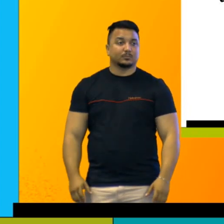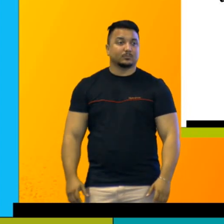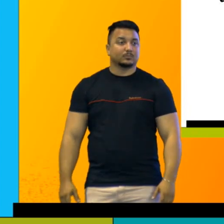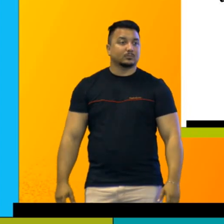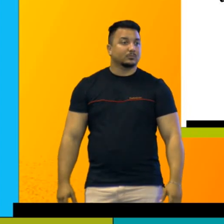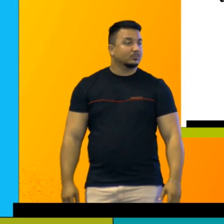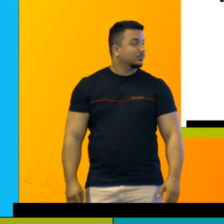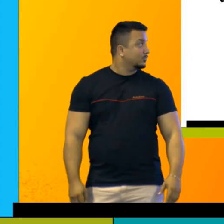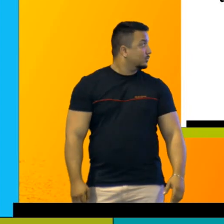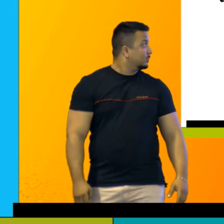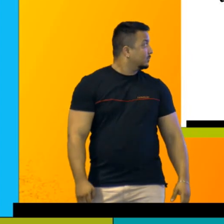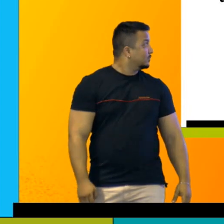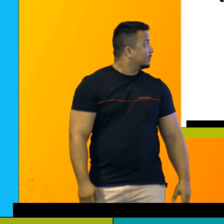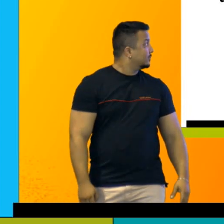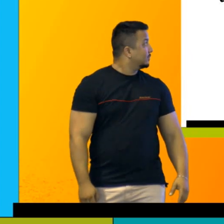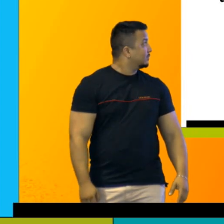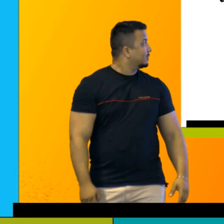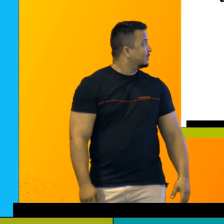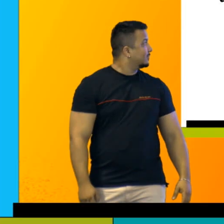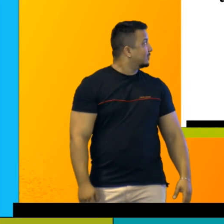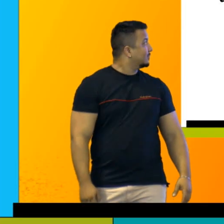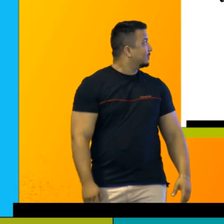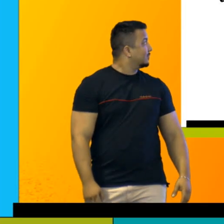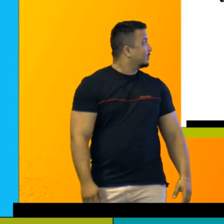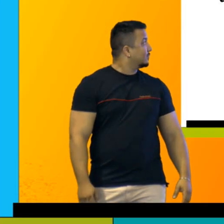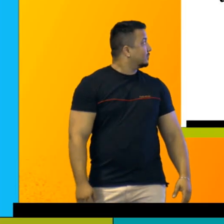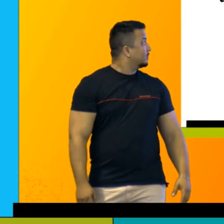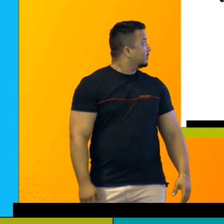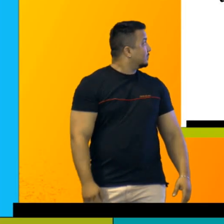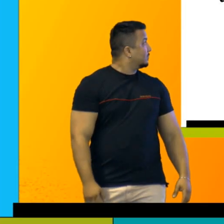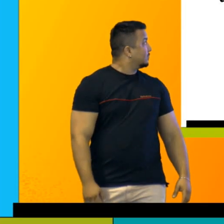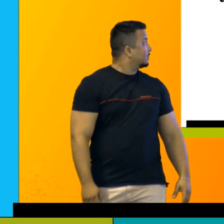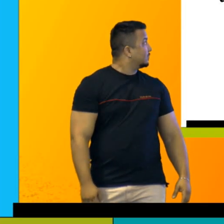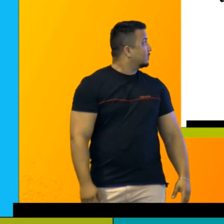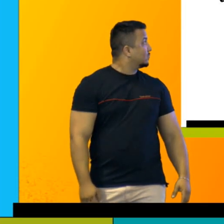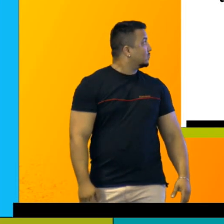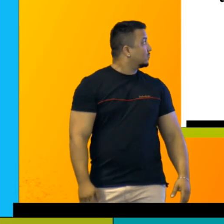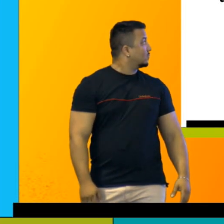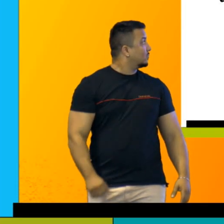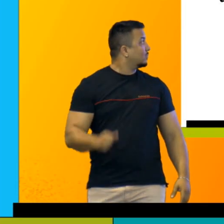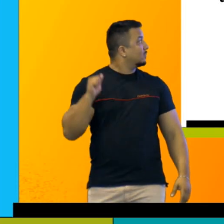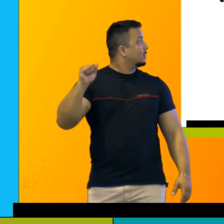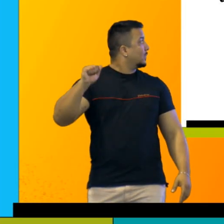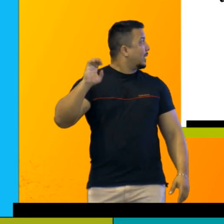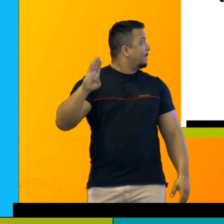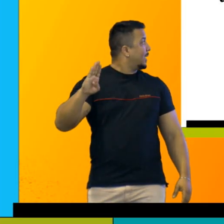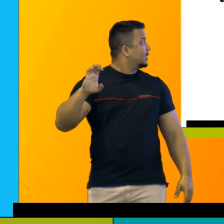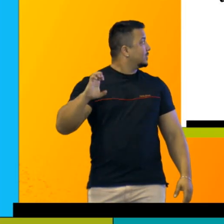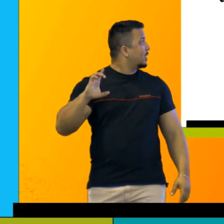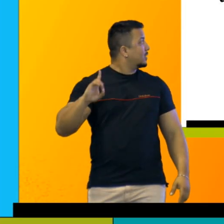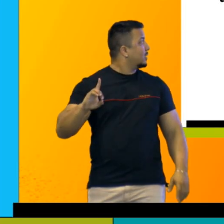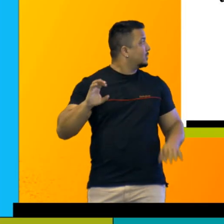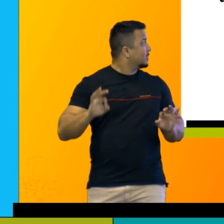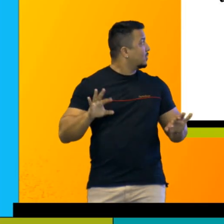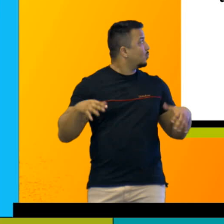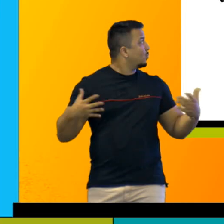qual? Letra A? Letra B? Letra C?